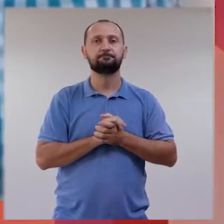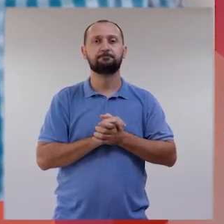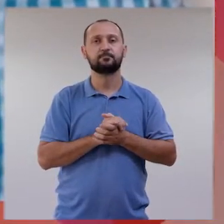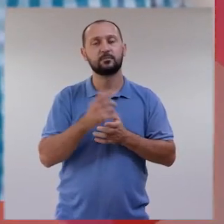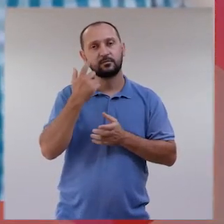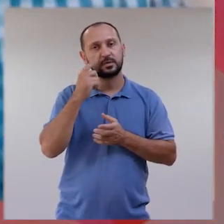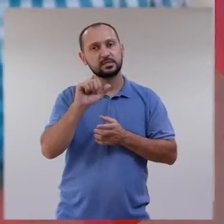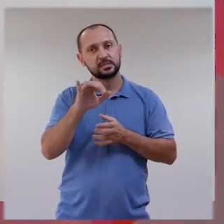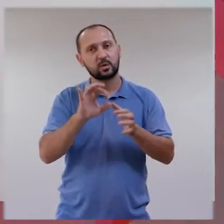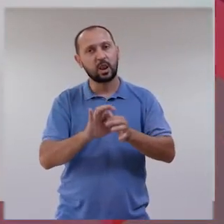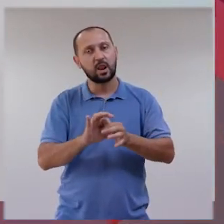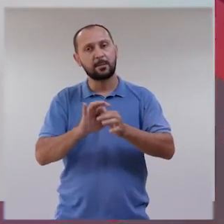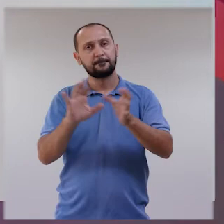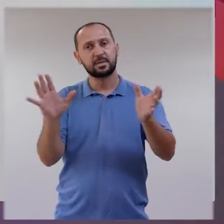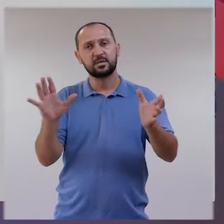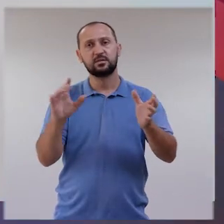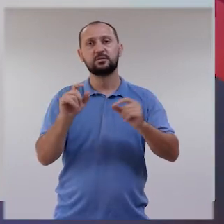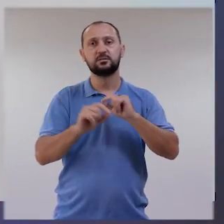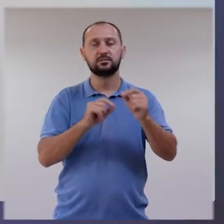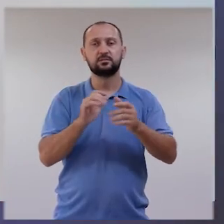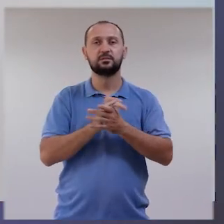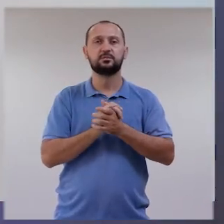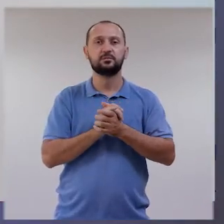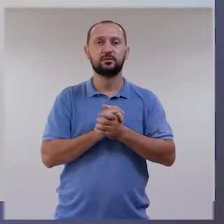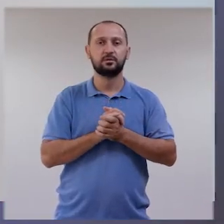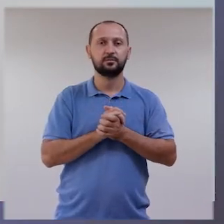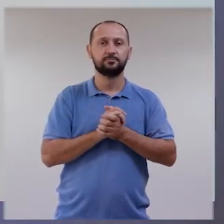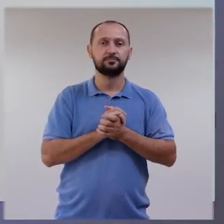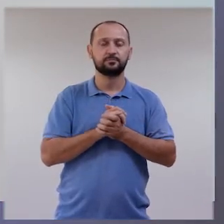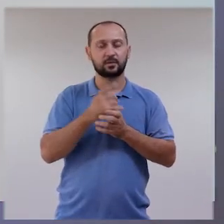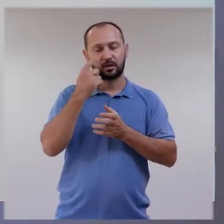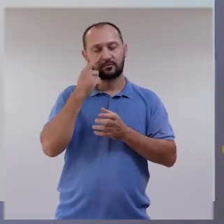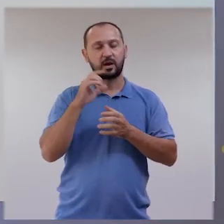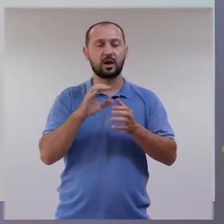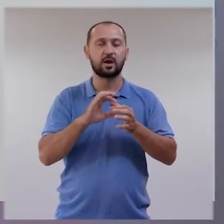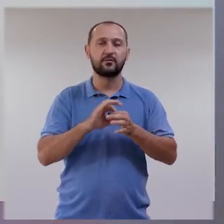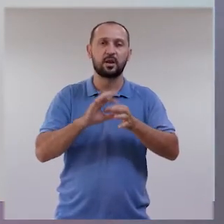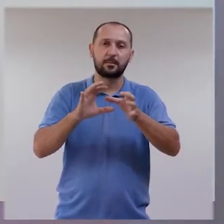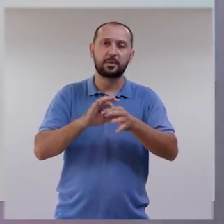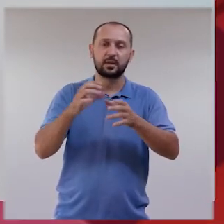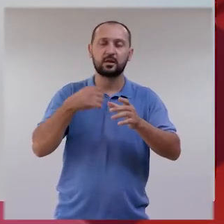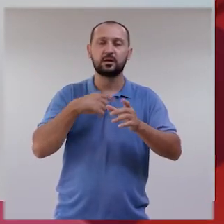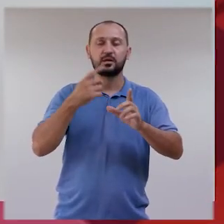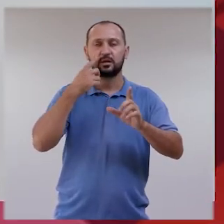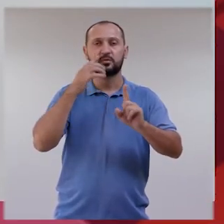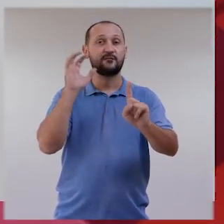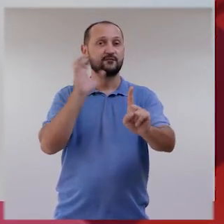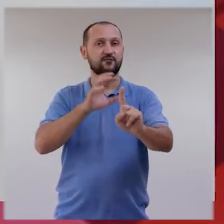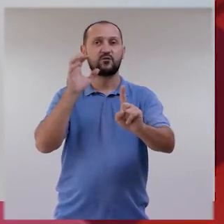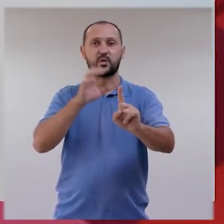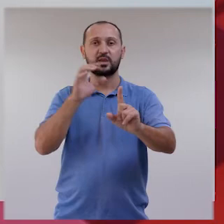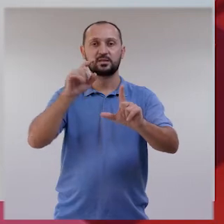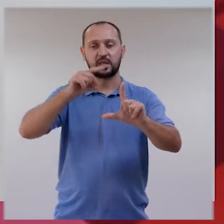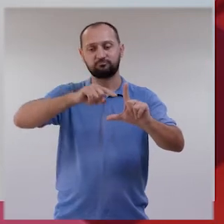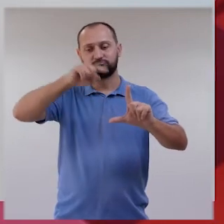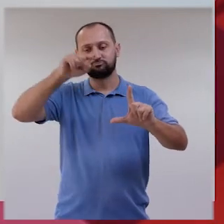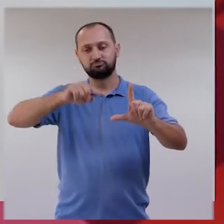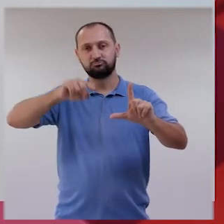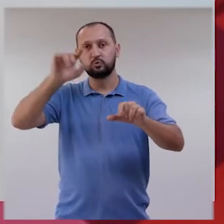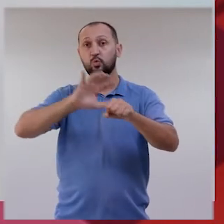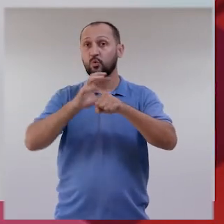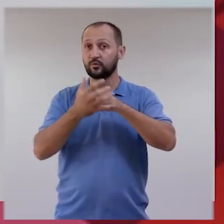ocorrer mesmo a liberação, né, de tudo isso, à medida que vai melhorando a curva, né, da pandemia,